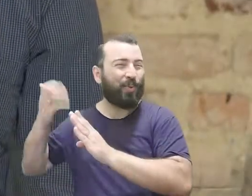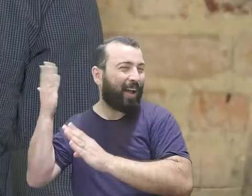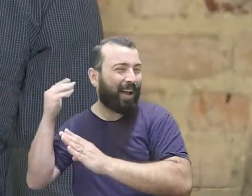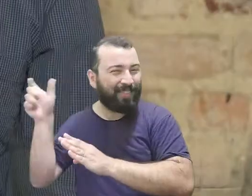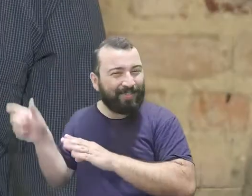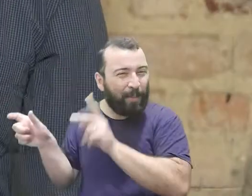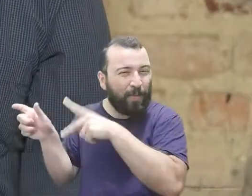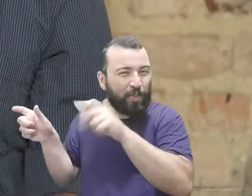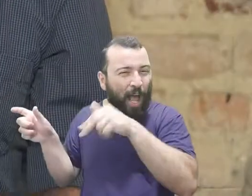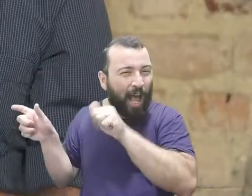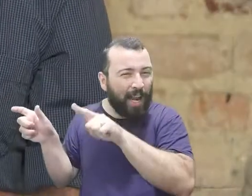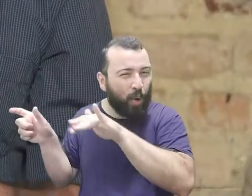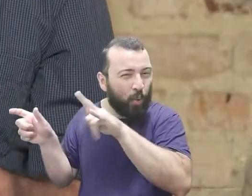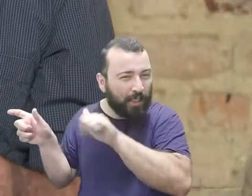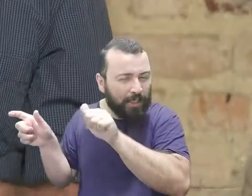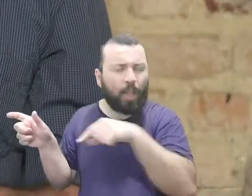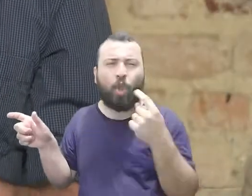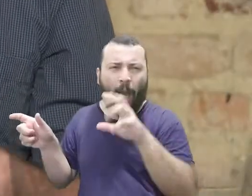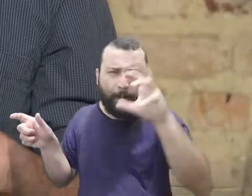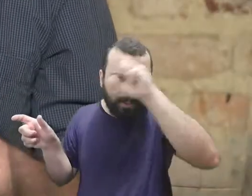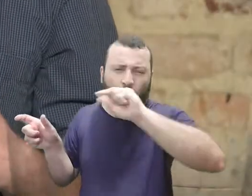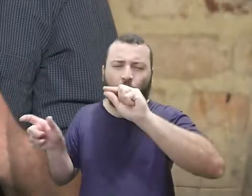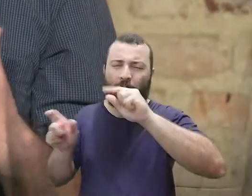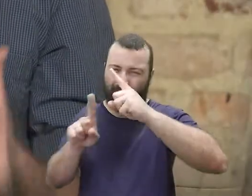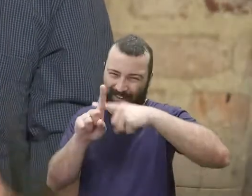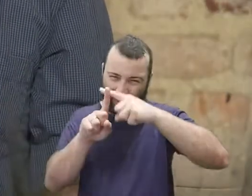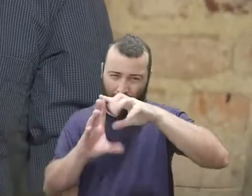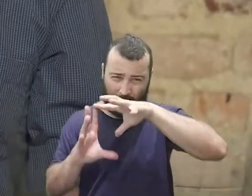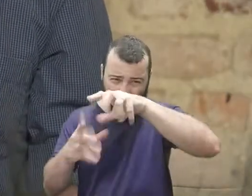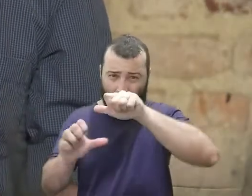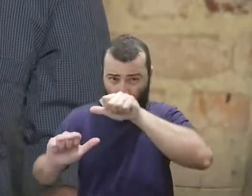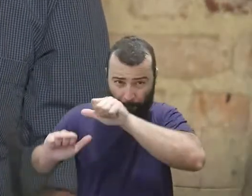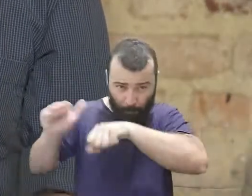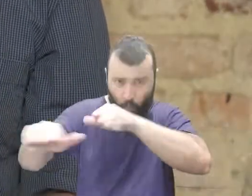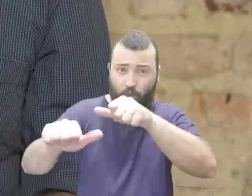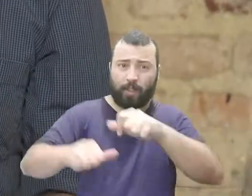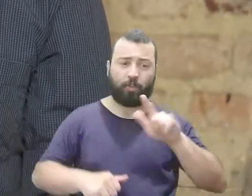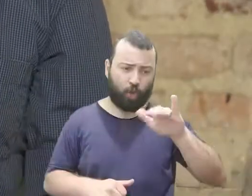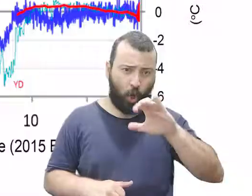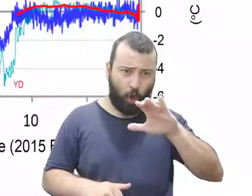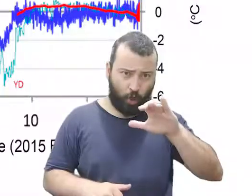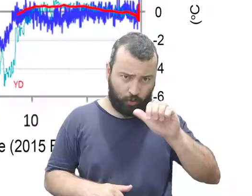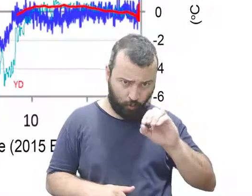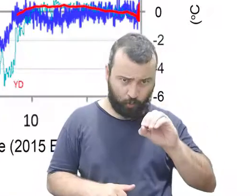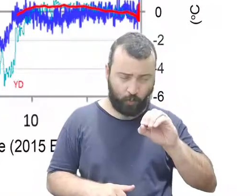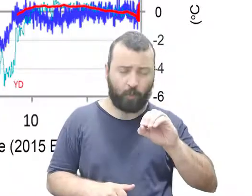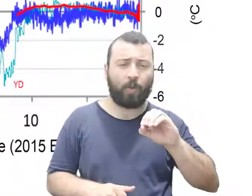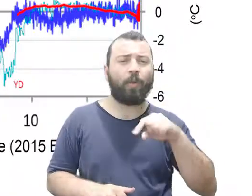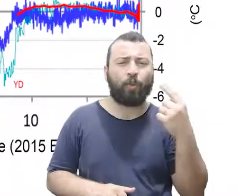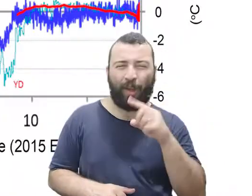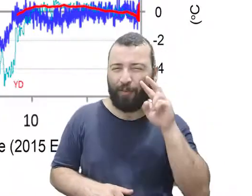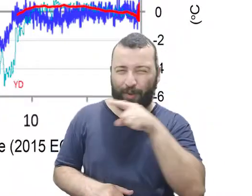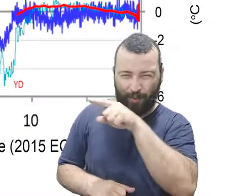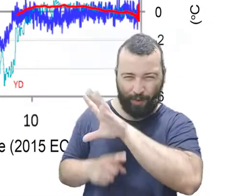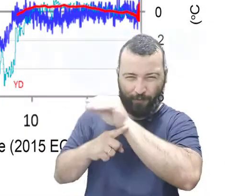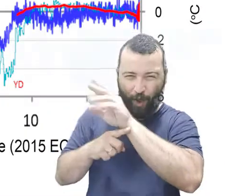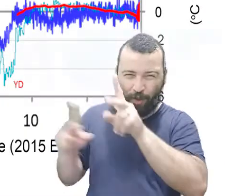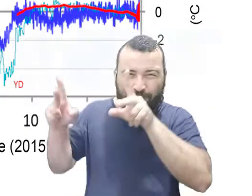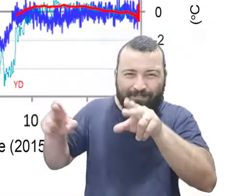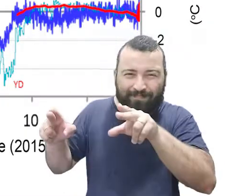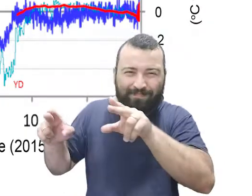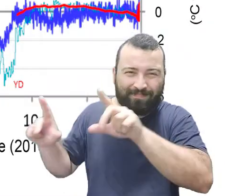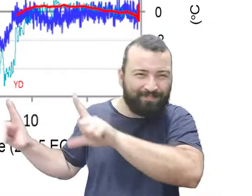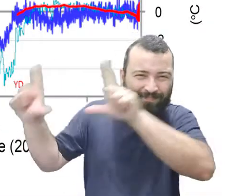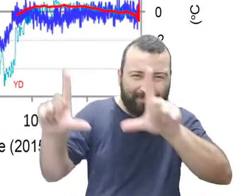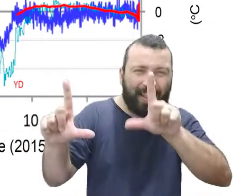Ana Luísa, nós aprendemos que o clima da Terra é extremamente dinâmico na escala do tempo geológico. E também nós vimos, esse aqui é um recorte da